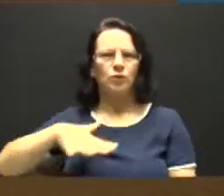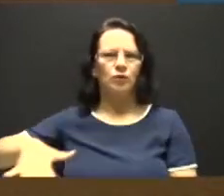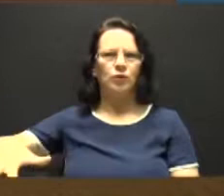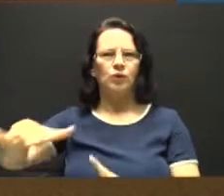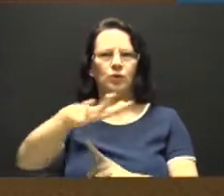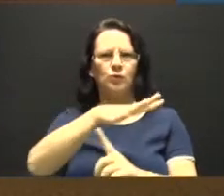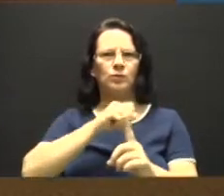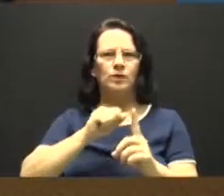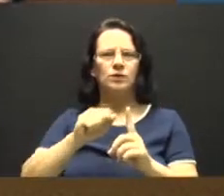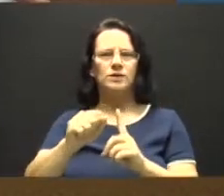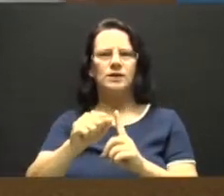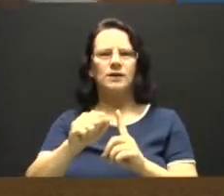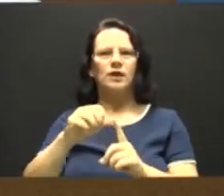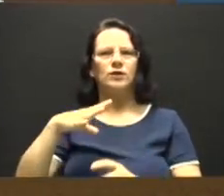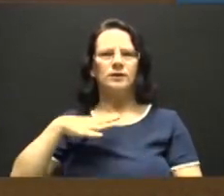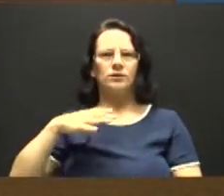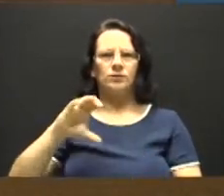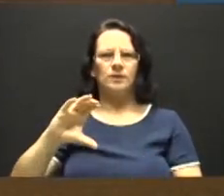cubatense